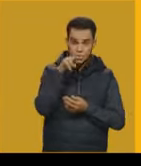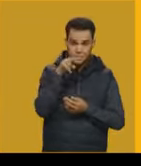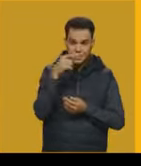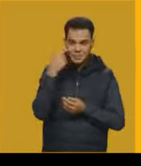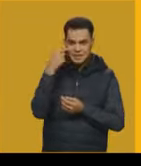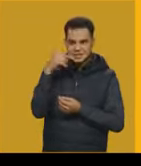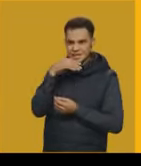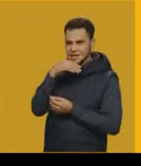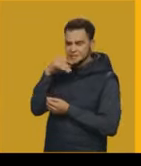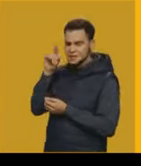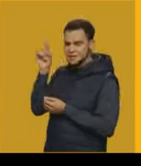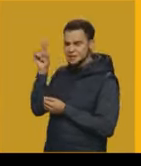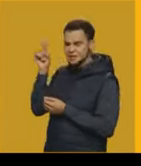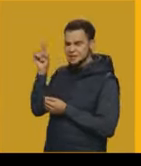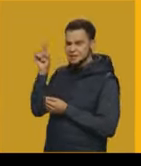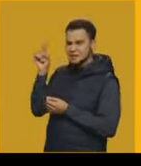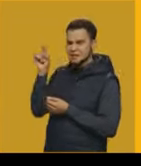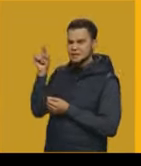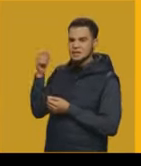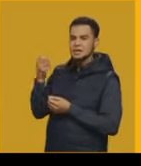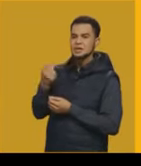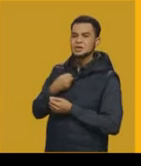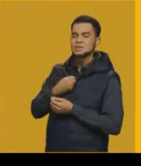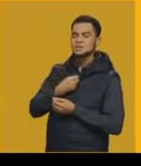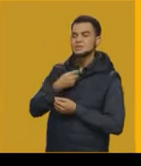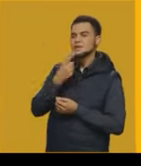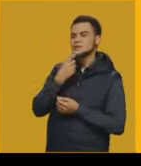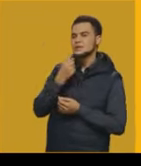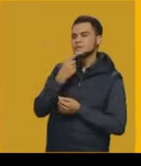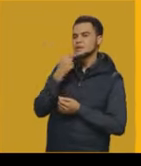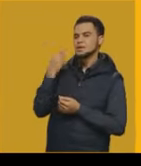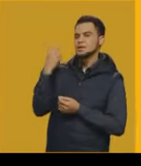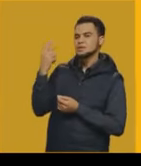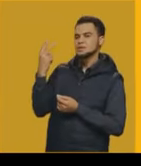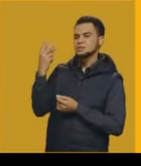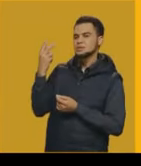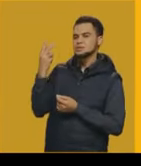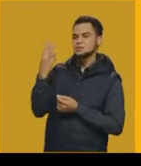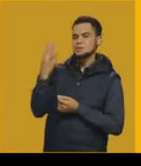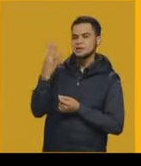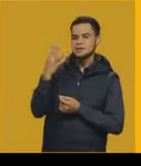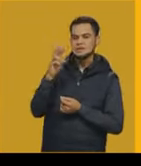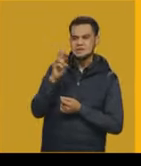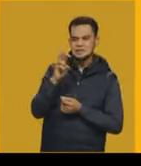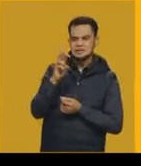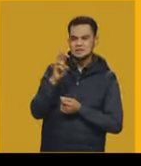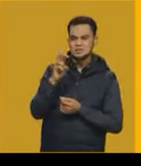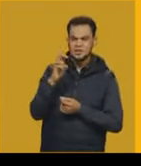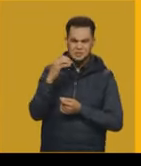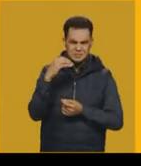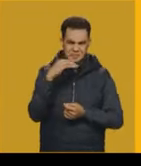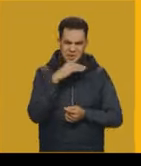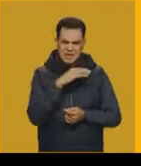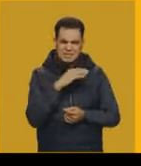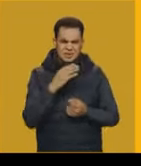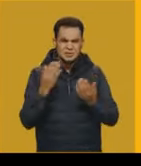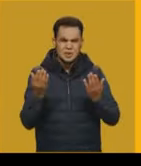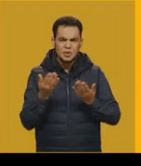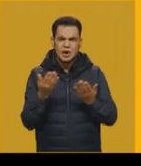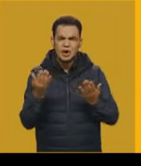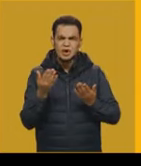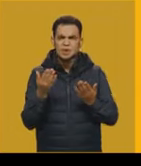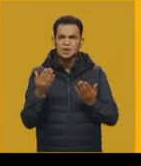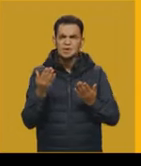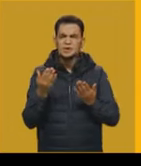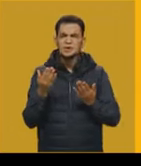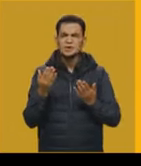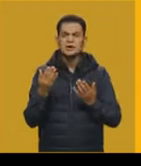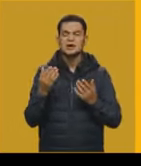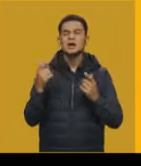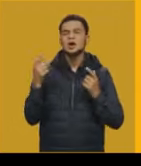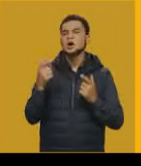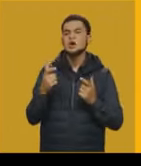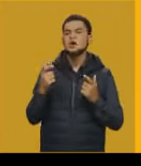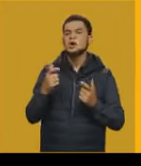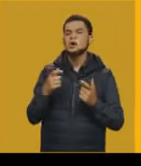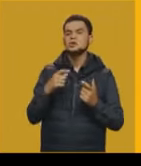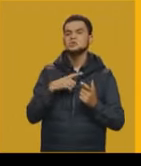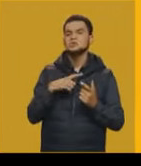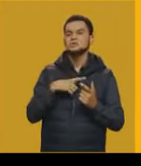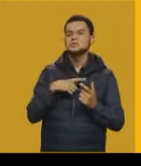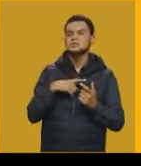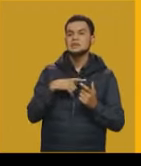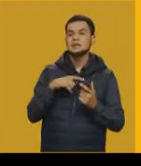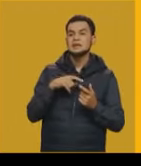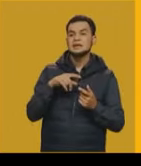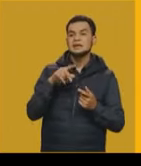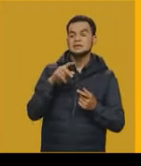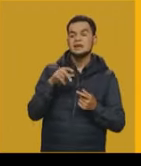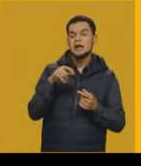Numeração de vermelho. 1, 2, 3, 4 e 5. Observe que agora o carbono onde está começando a ligação